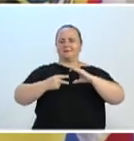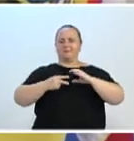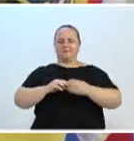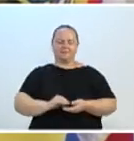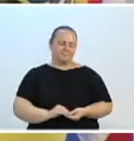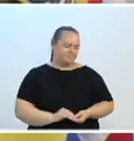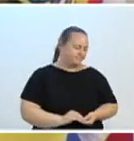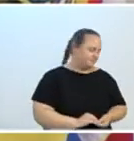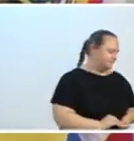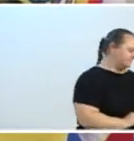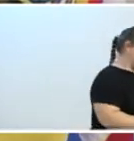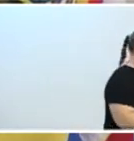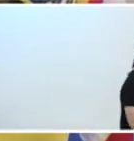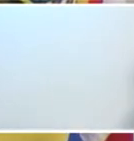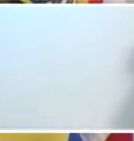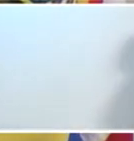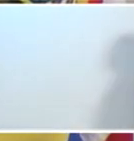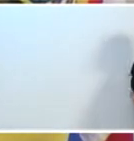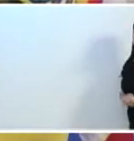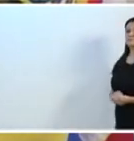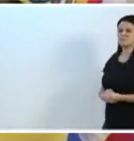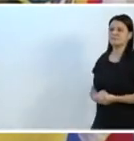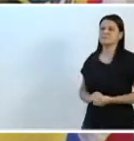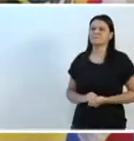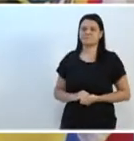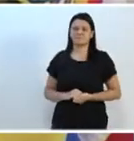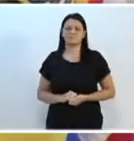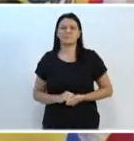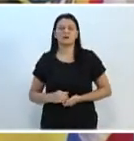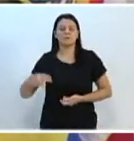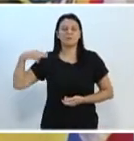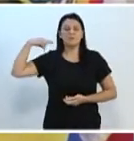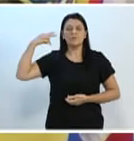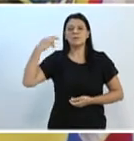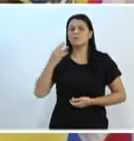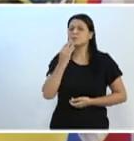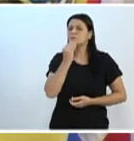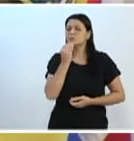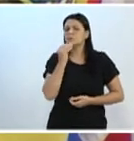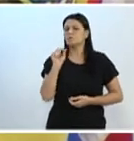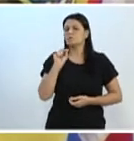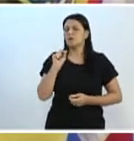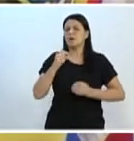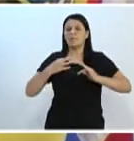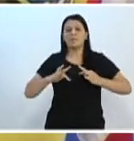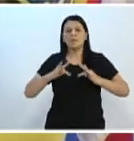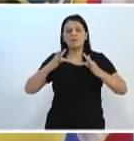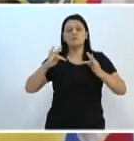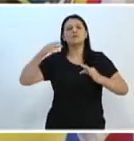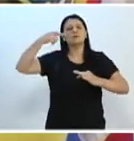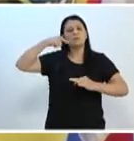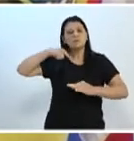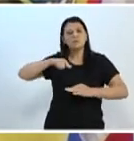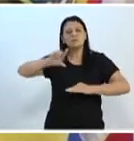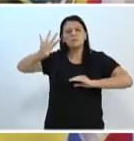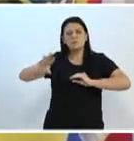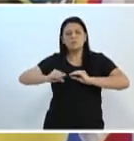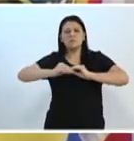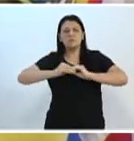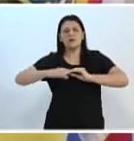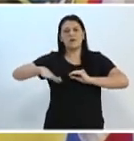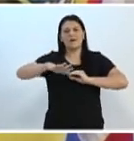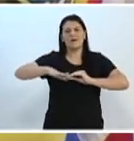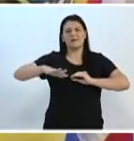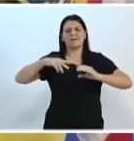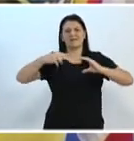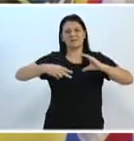do vereador Bruno Cunha, que era a questão da tecnologia, nós conseguimos incorporar aqui nesta